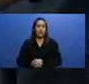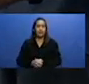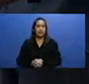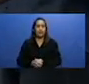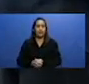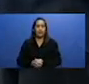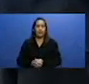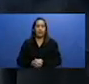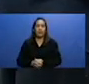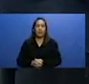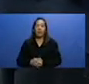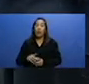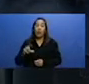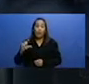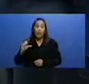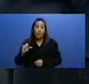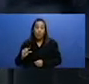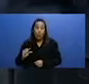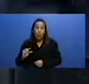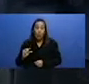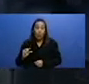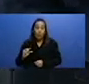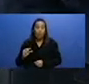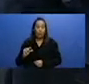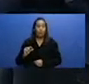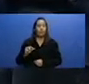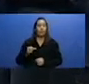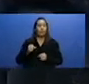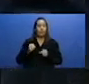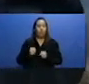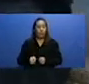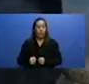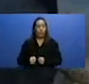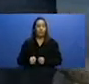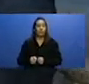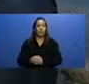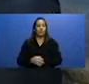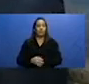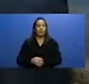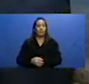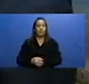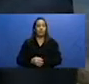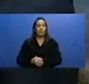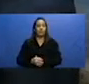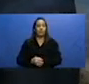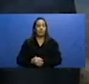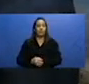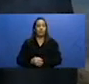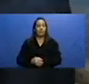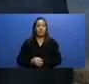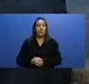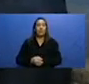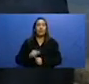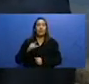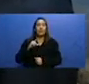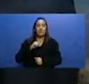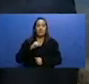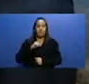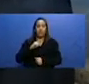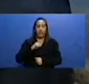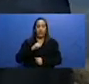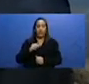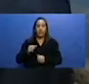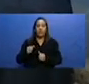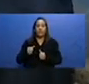1. Então, é pouco provável. Porém, pessoal, se eu tiver lá no meu jogo, cubra e